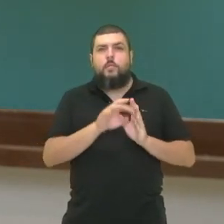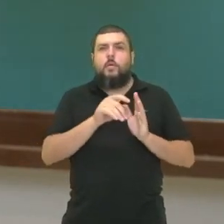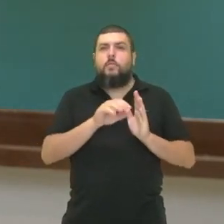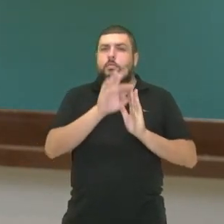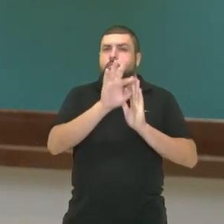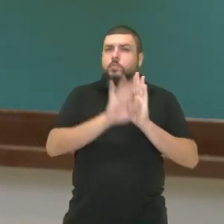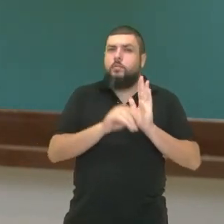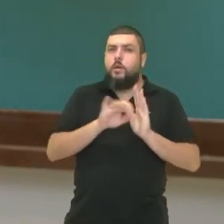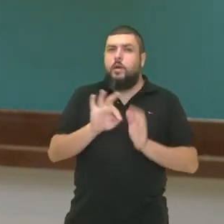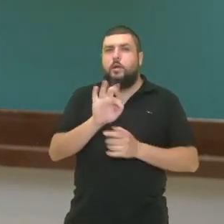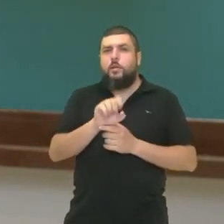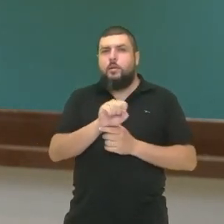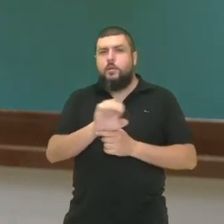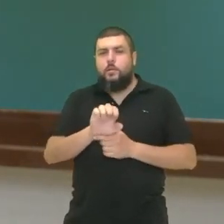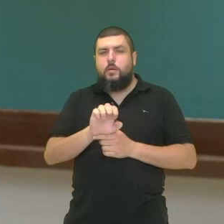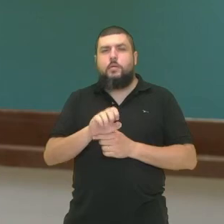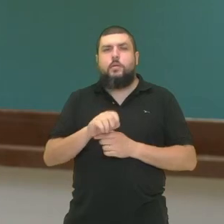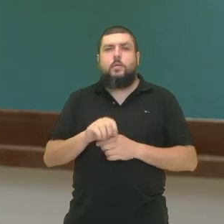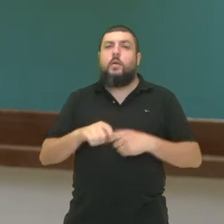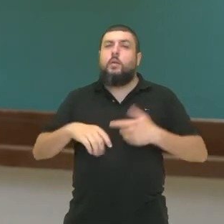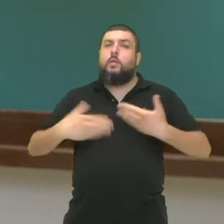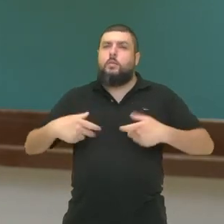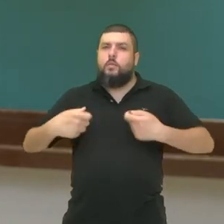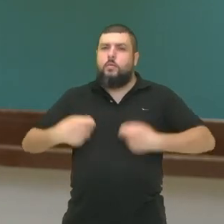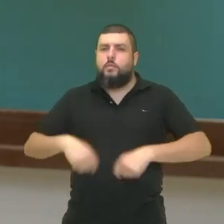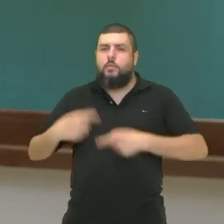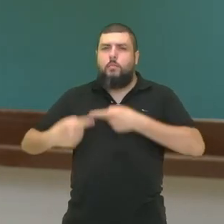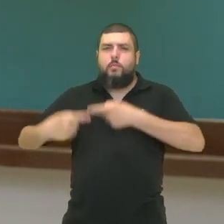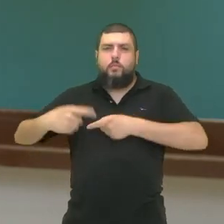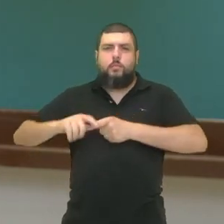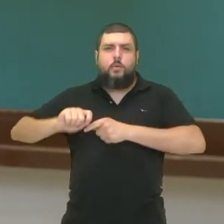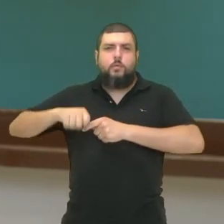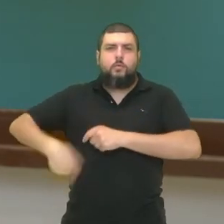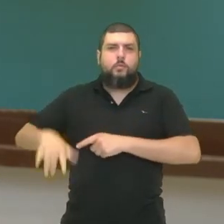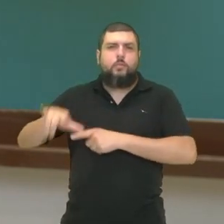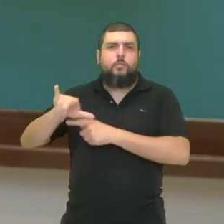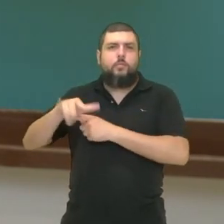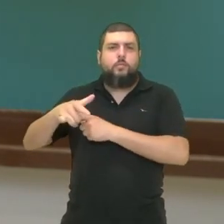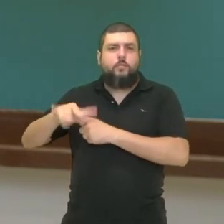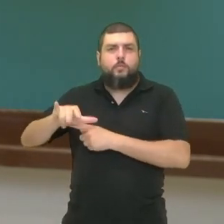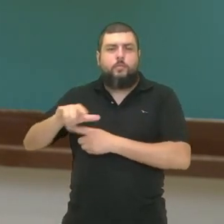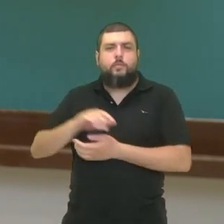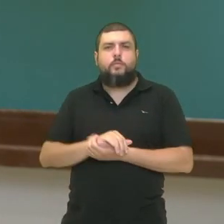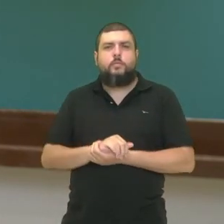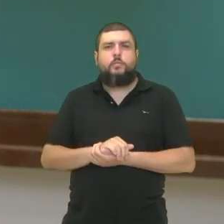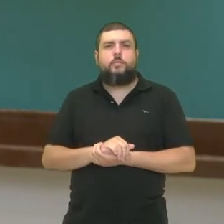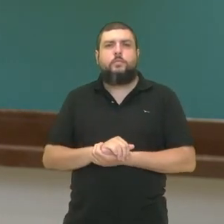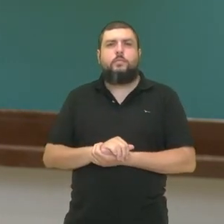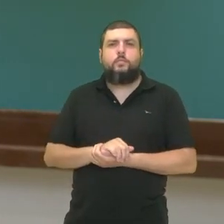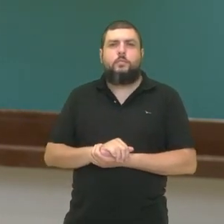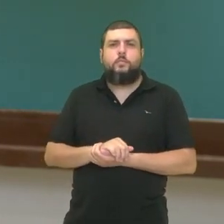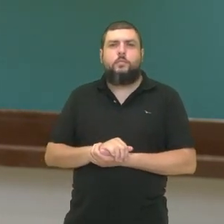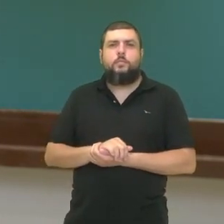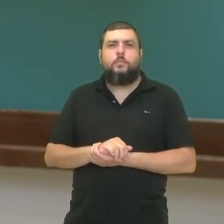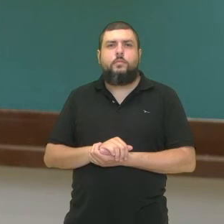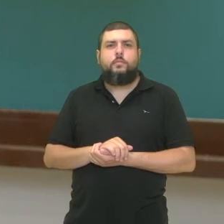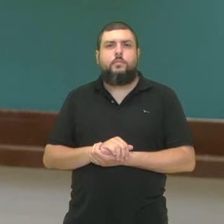torna-se necessário o debate acerca da manipulação. Eu estou com a minha tese, em todas as partes. Percebeu